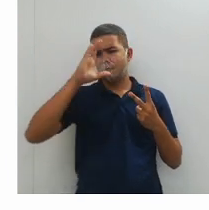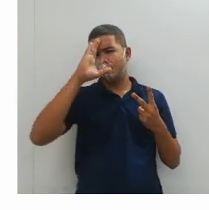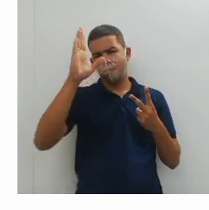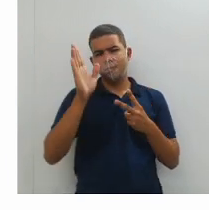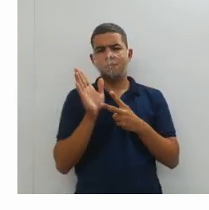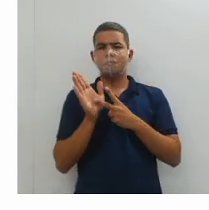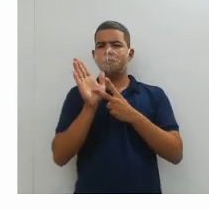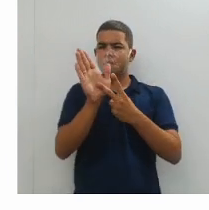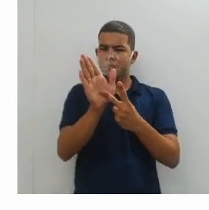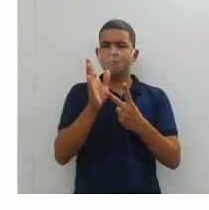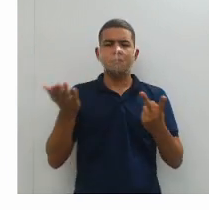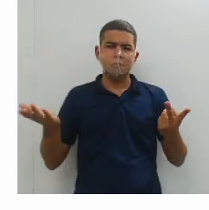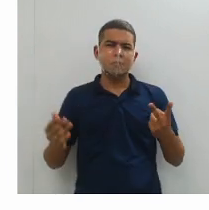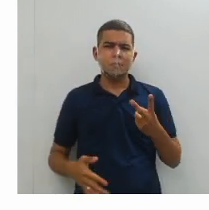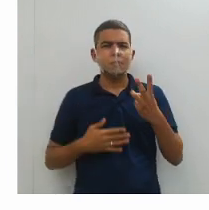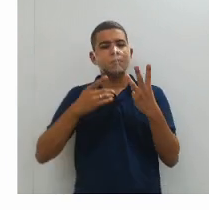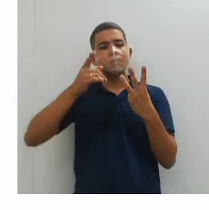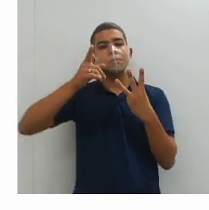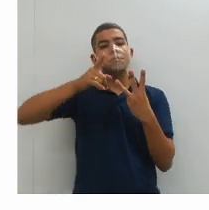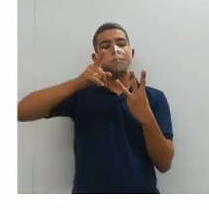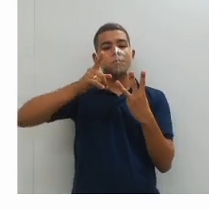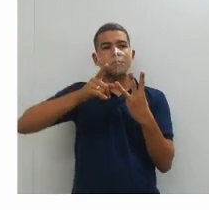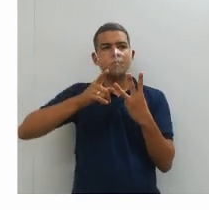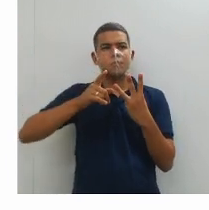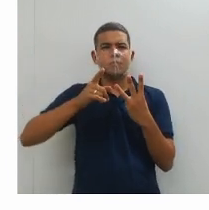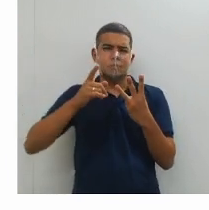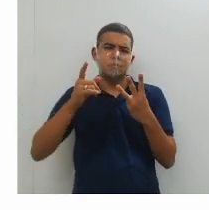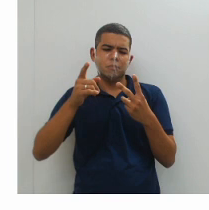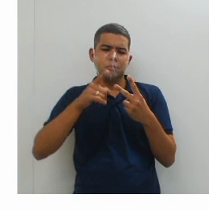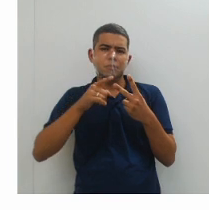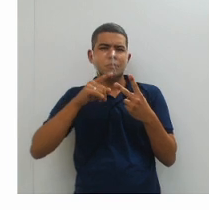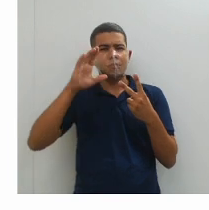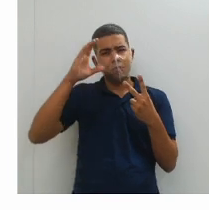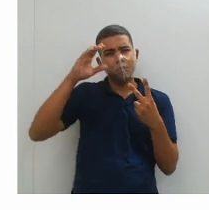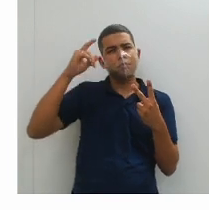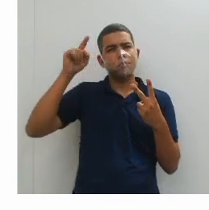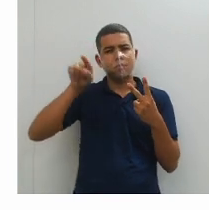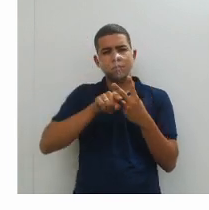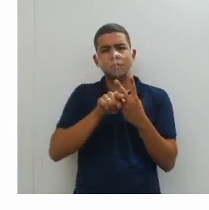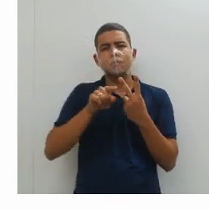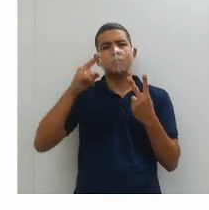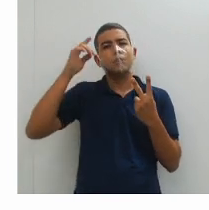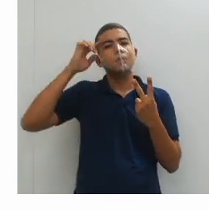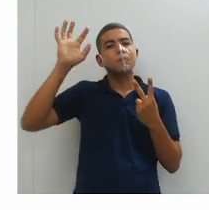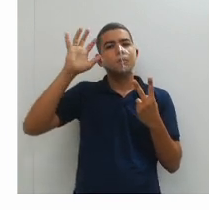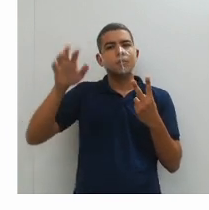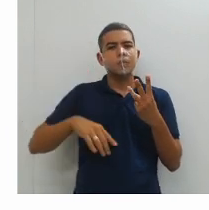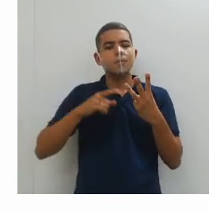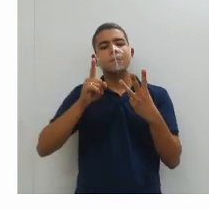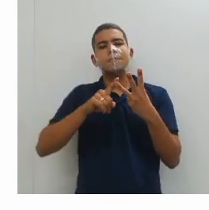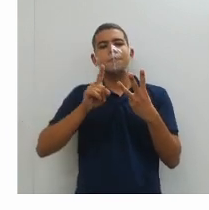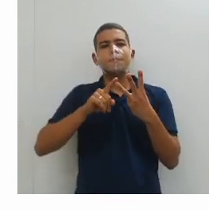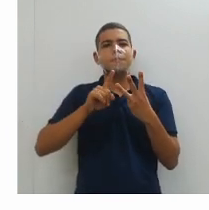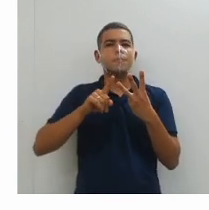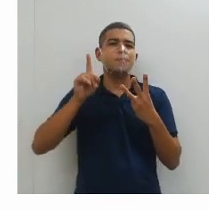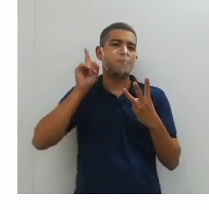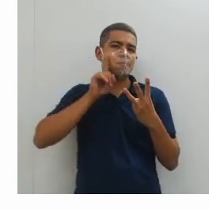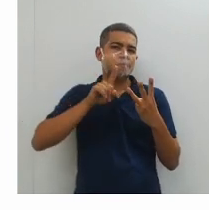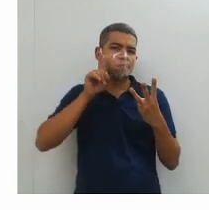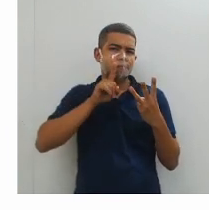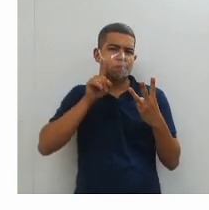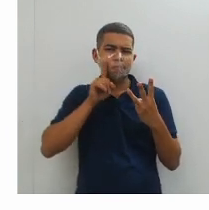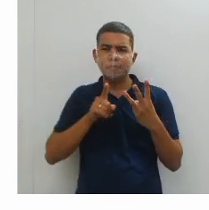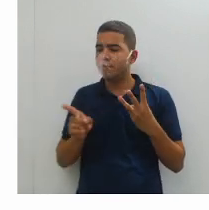no campo, claro, científico e também, não é, de pensamentos, de ideias. E tem a corrente americana, com